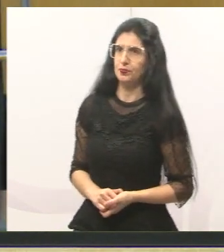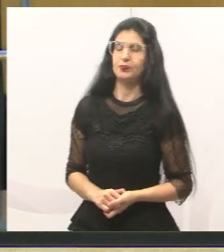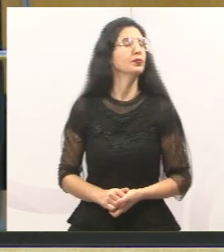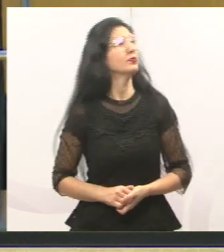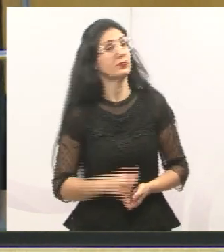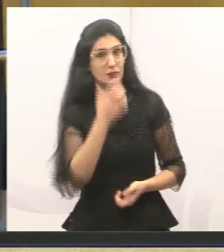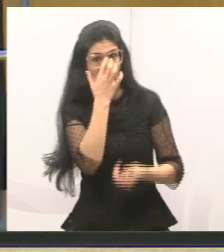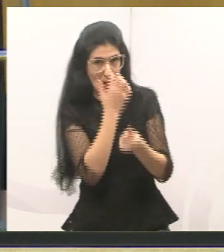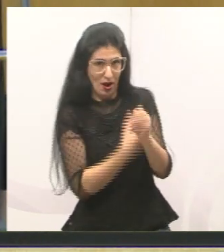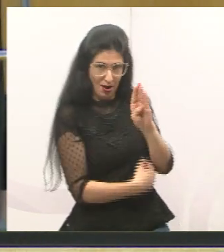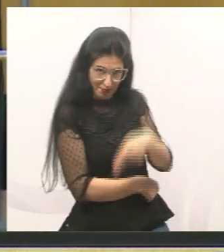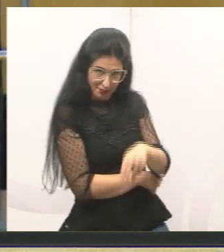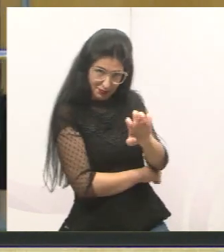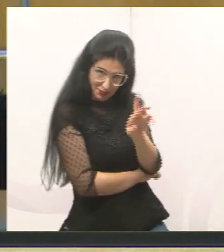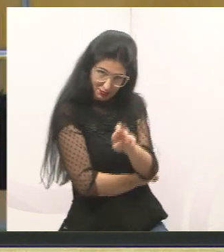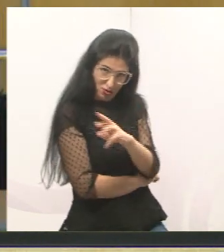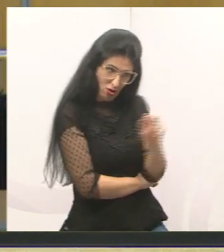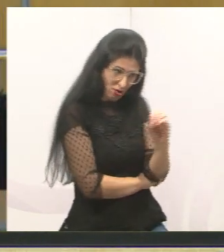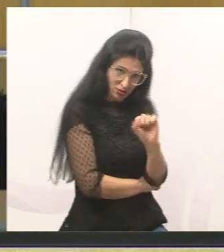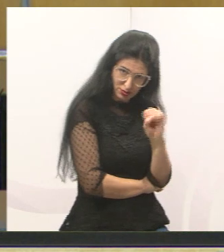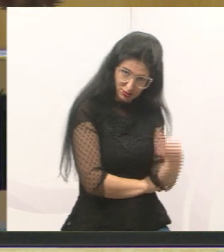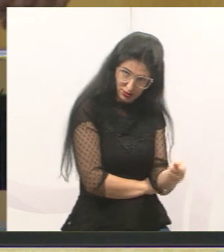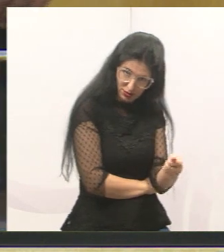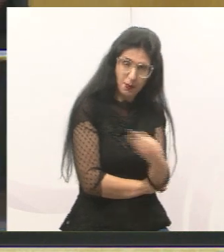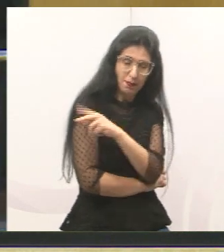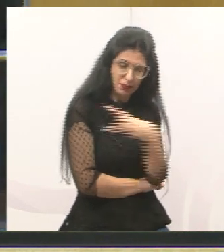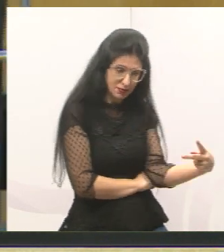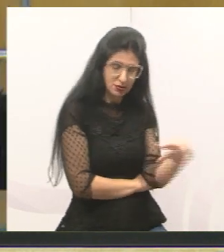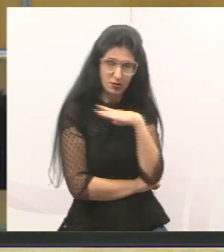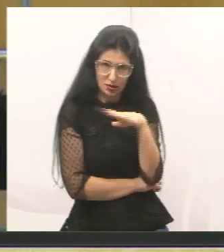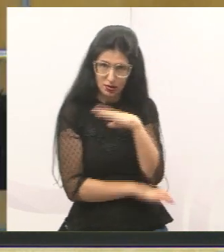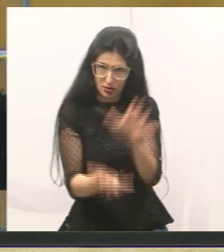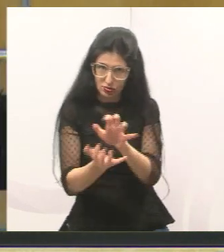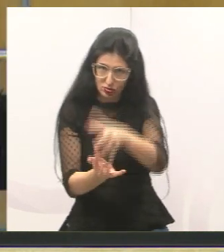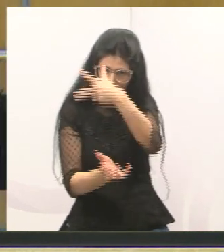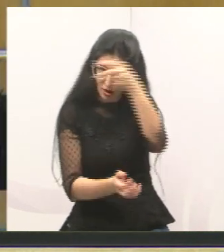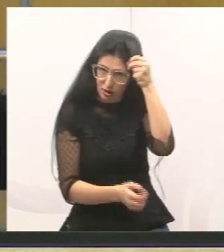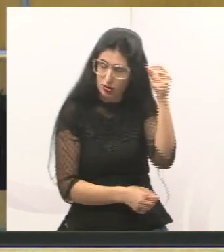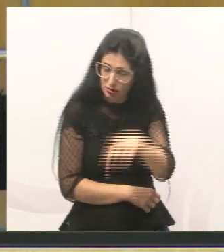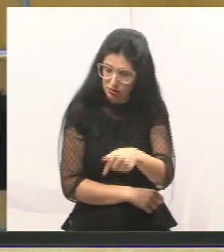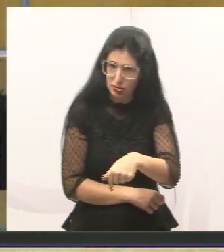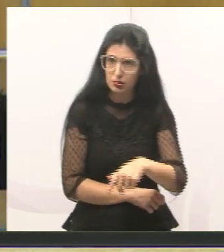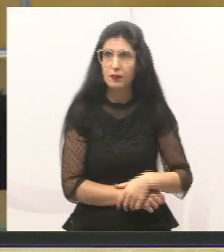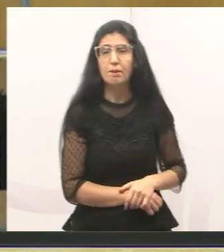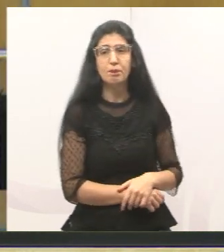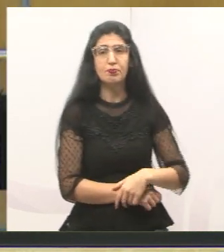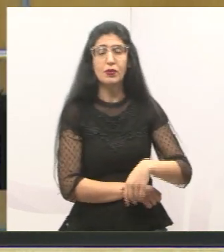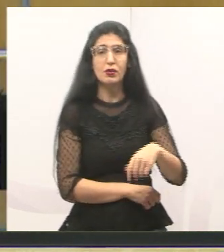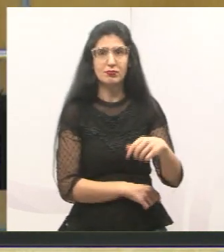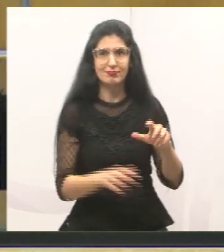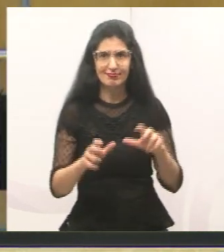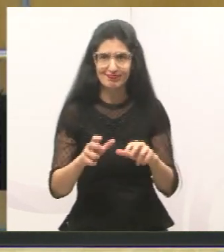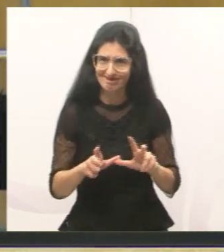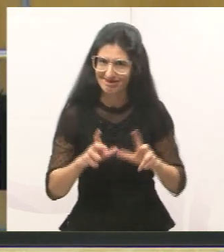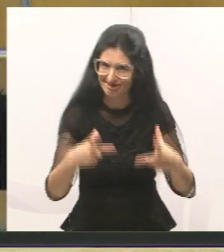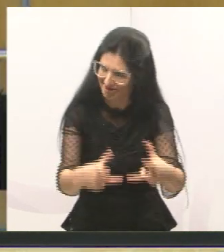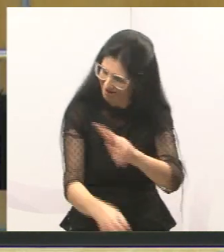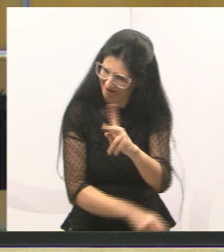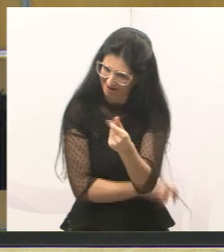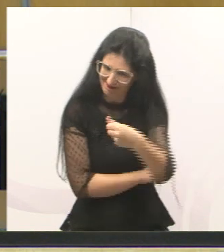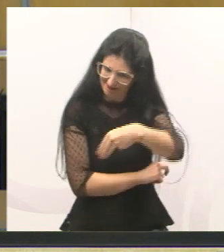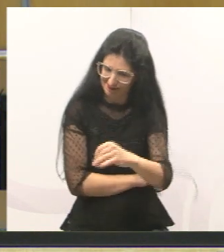Excelentíssimo senhor Abner Rodrigues de Moraes Rosa, presidente da Câmara dos Vereadores do município de Jacareí, Hamilton Ribeiro Mota,